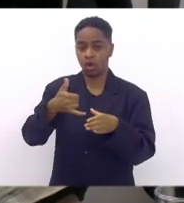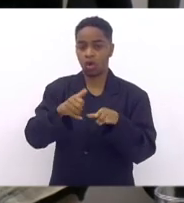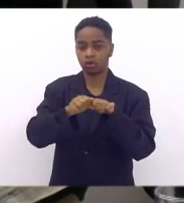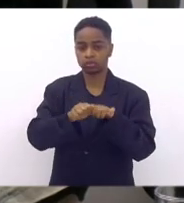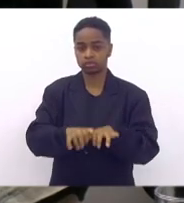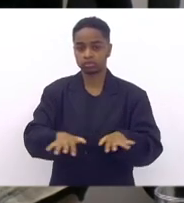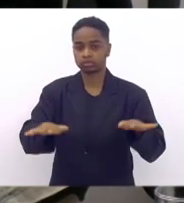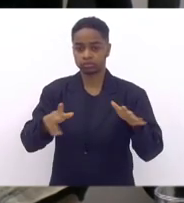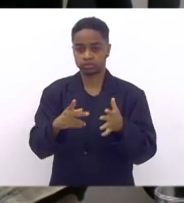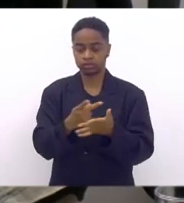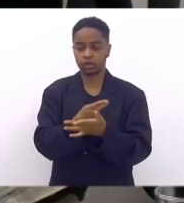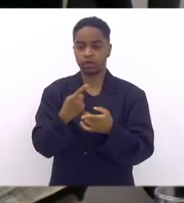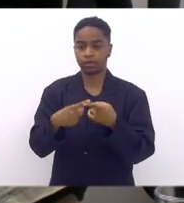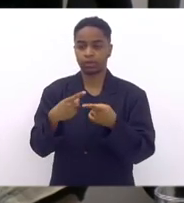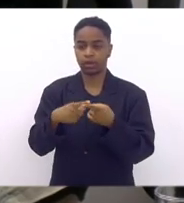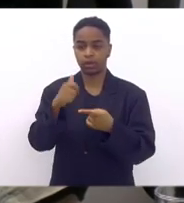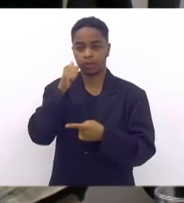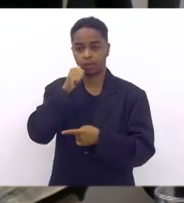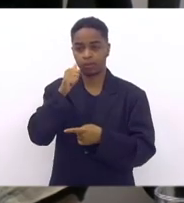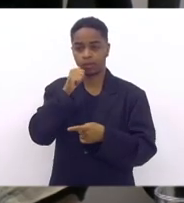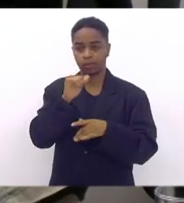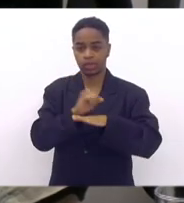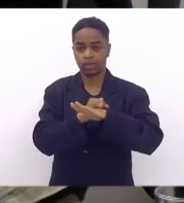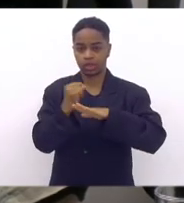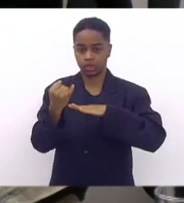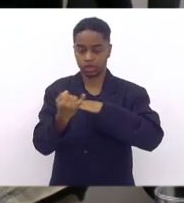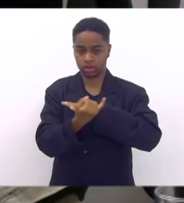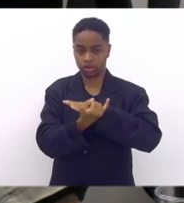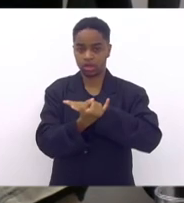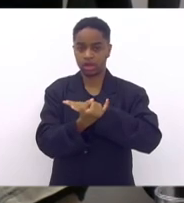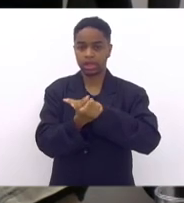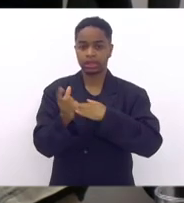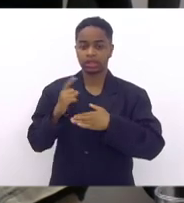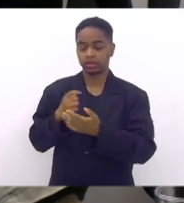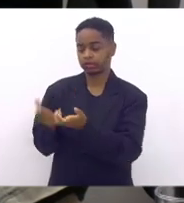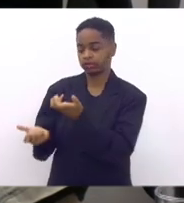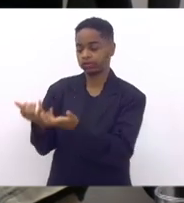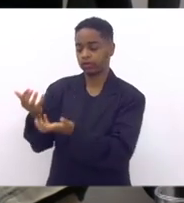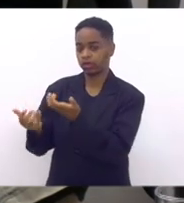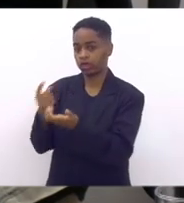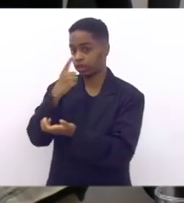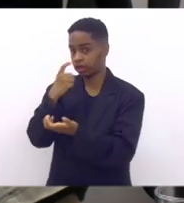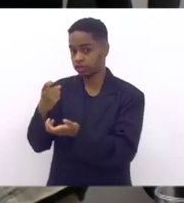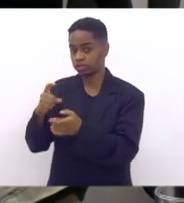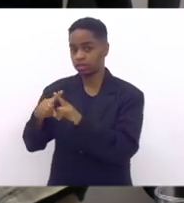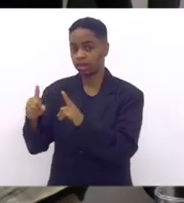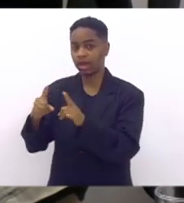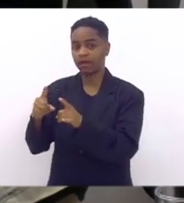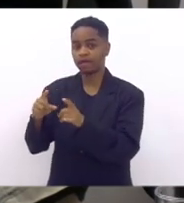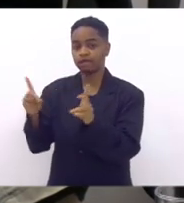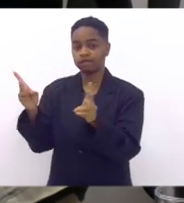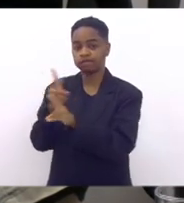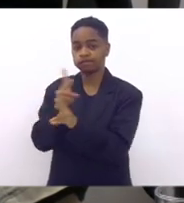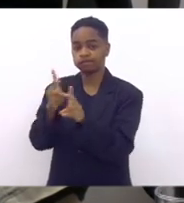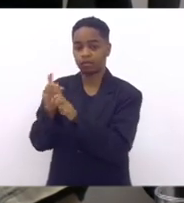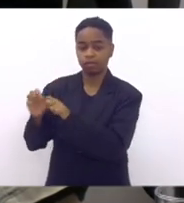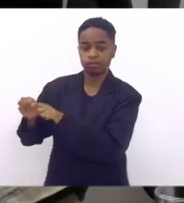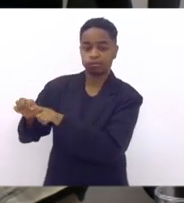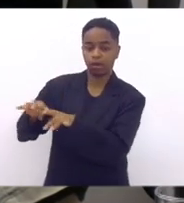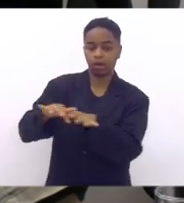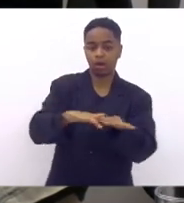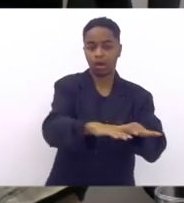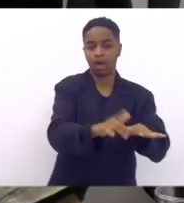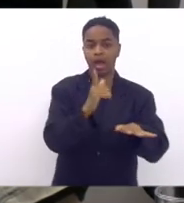porque uma senhora na Ilha do Governador queimando seu lixo na areia o vento bateu e pegou fogo na água aí ela falou o que que houve